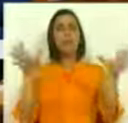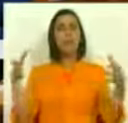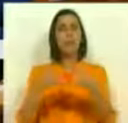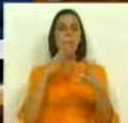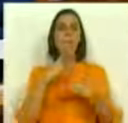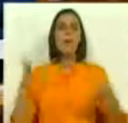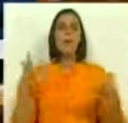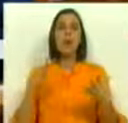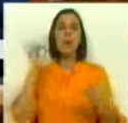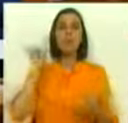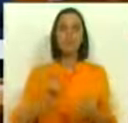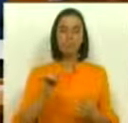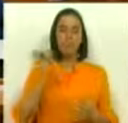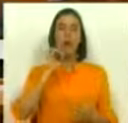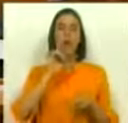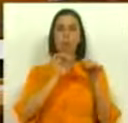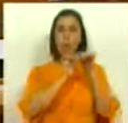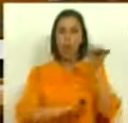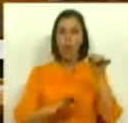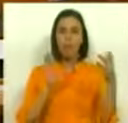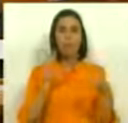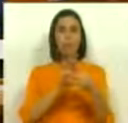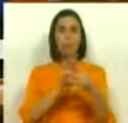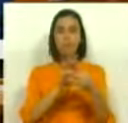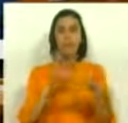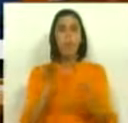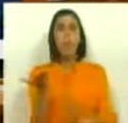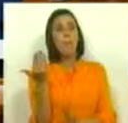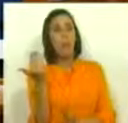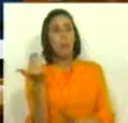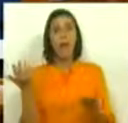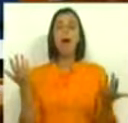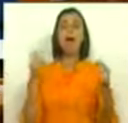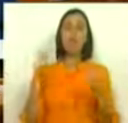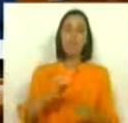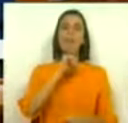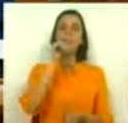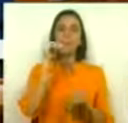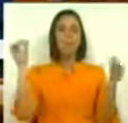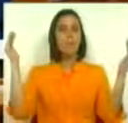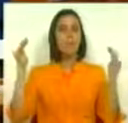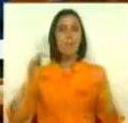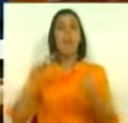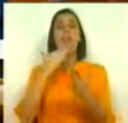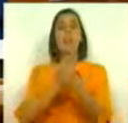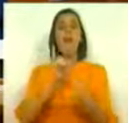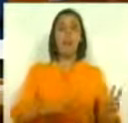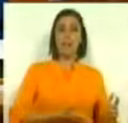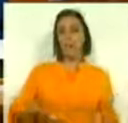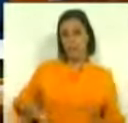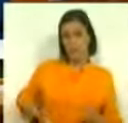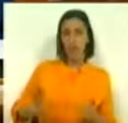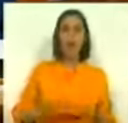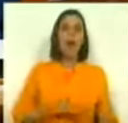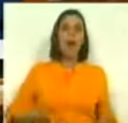população maioritariamente com qualificações inadequadas ou insuficientes, com tendência a cair no desemprego,